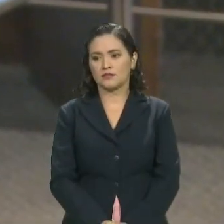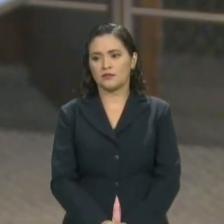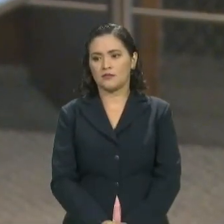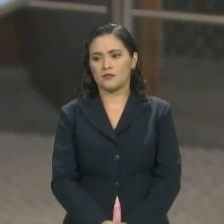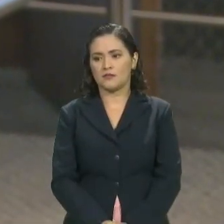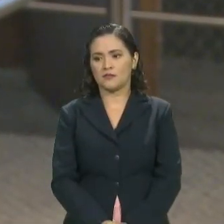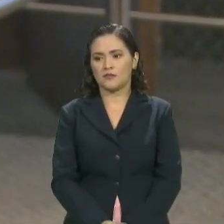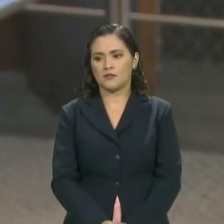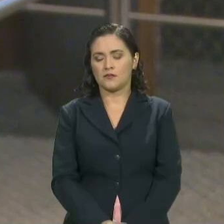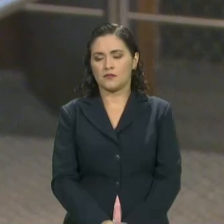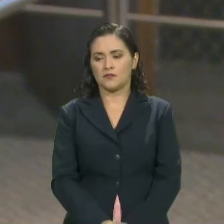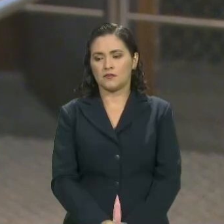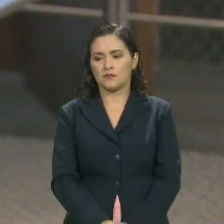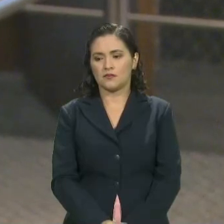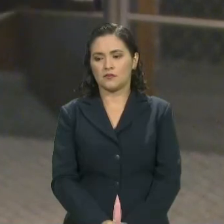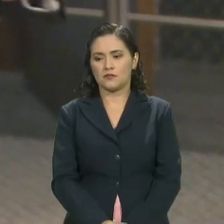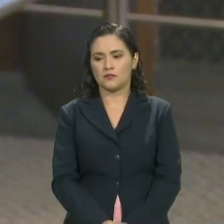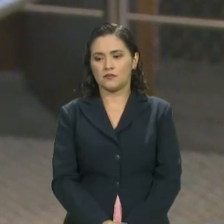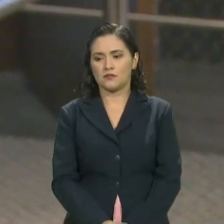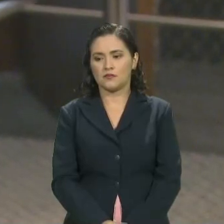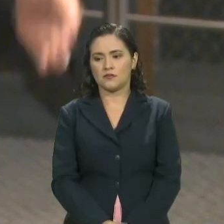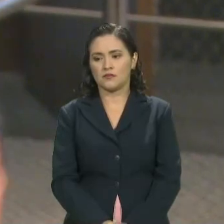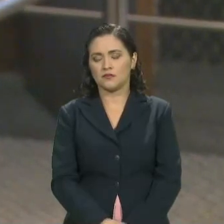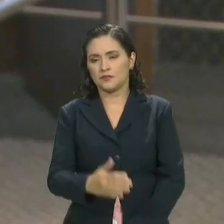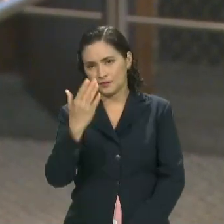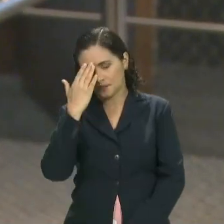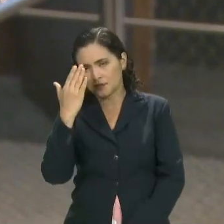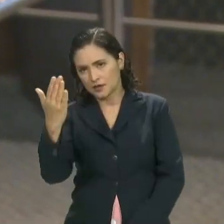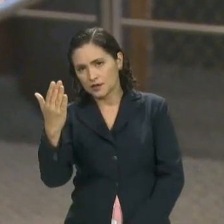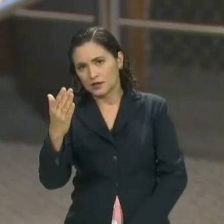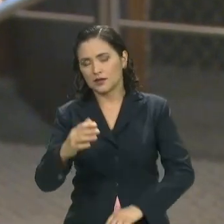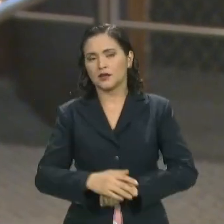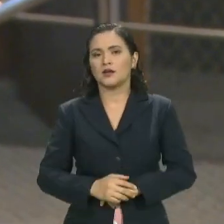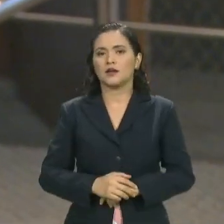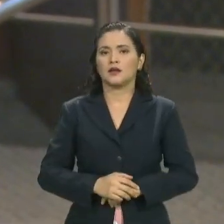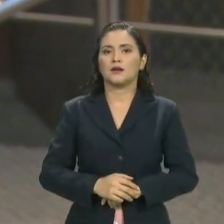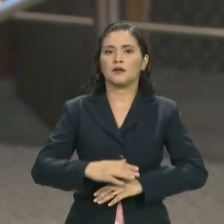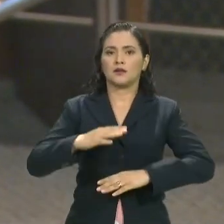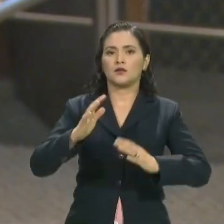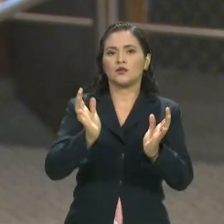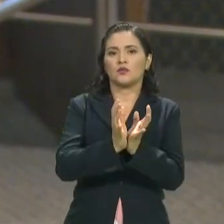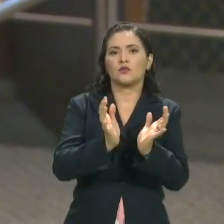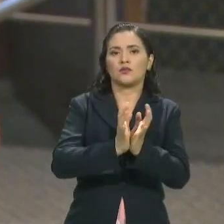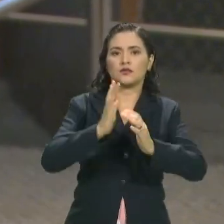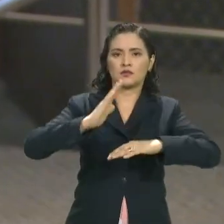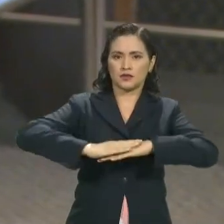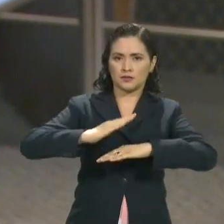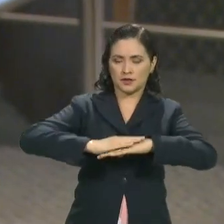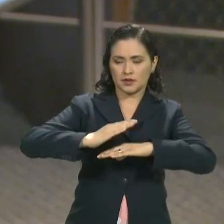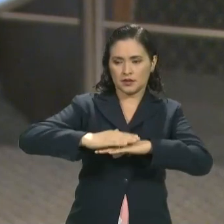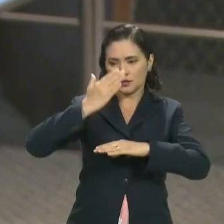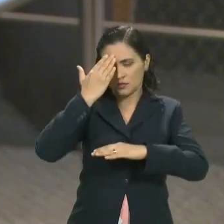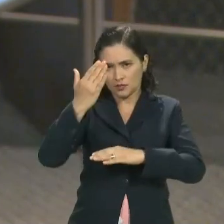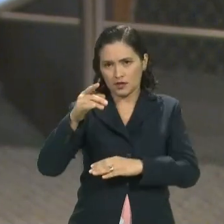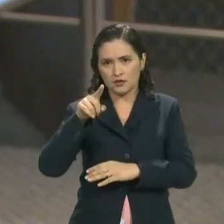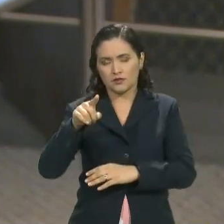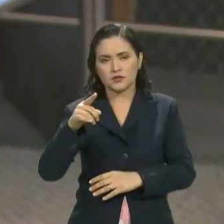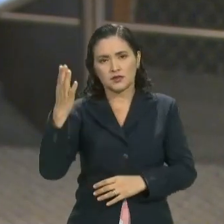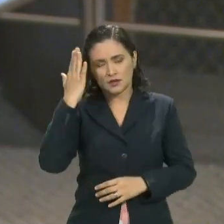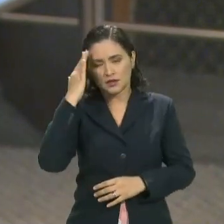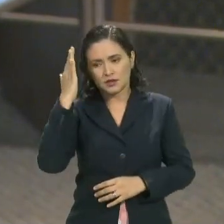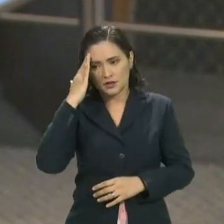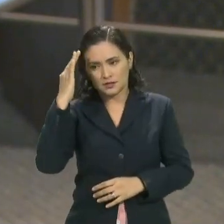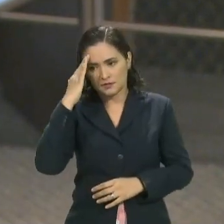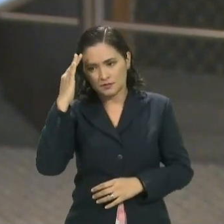reafirmar, presidente Otelino, agradeço, o Bloco Independente agradece a sua compreensão, seu discernimento, e nós nada